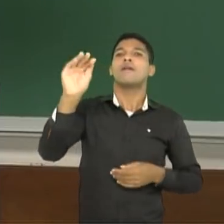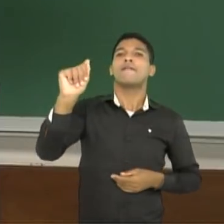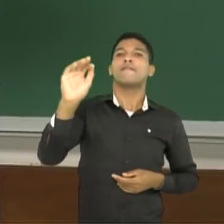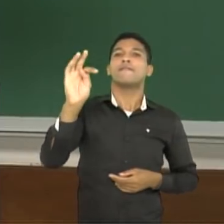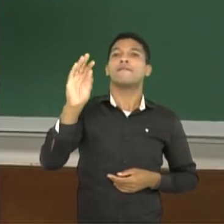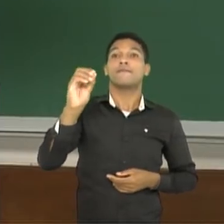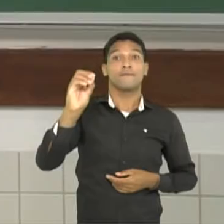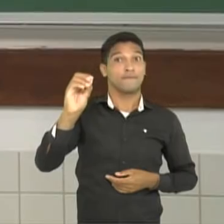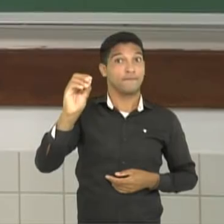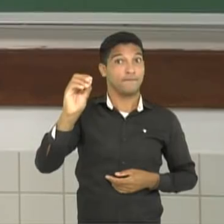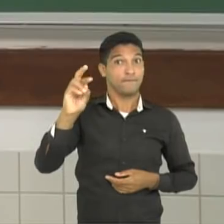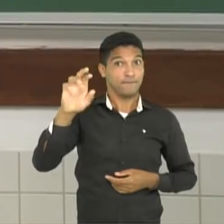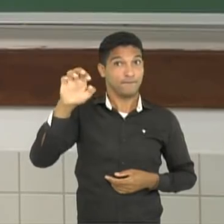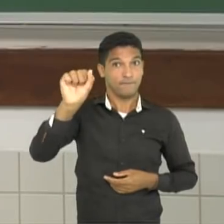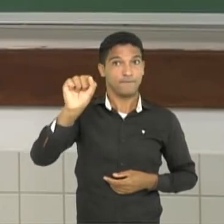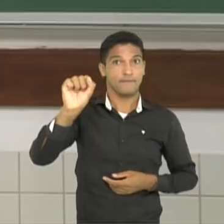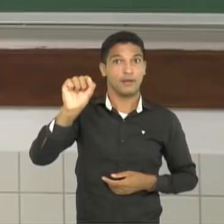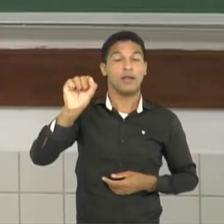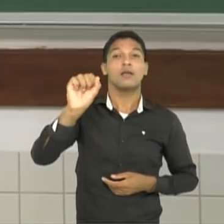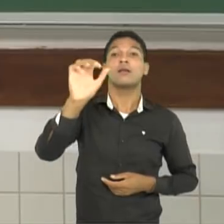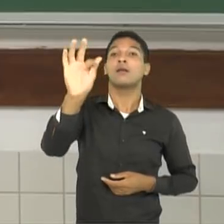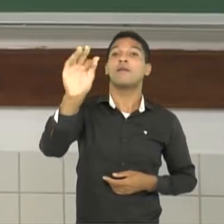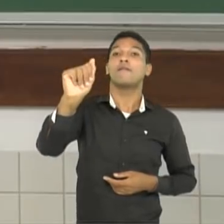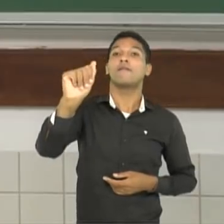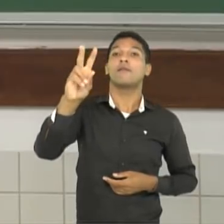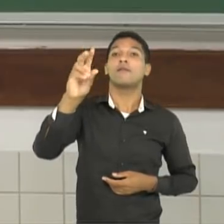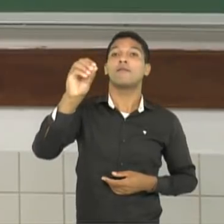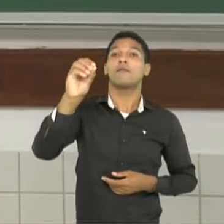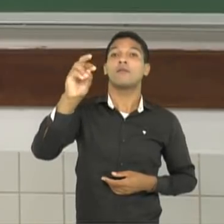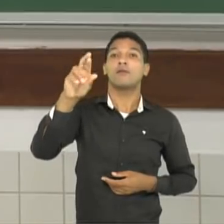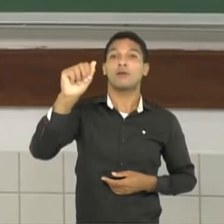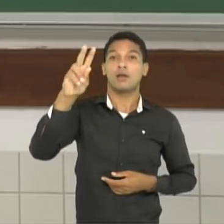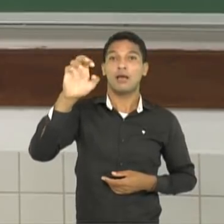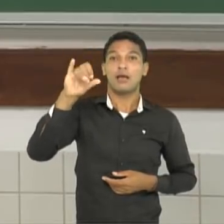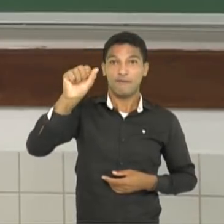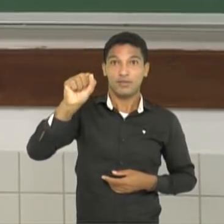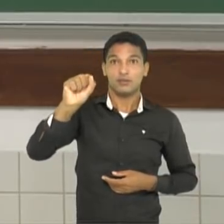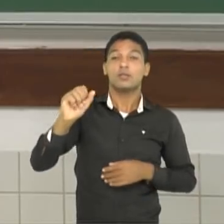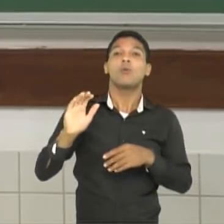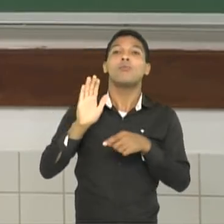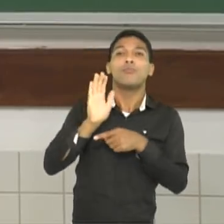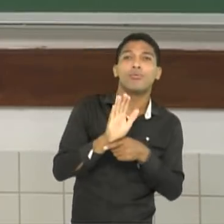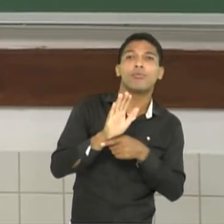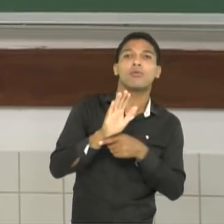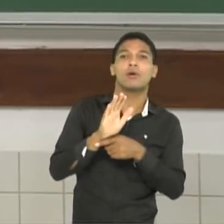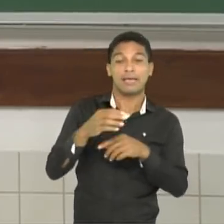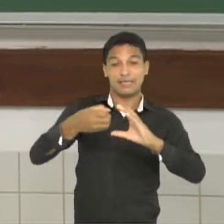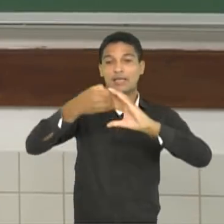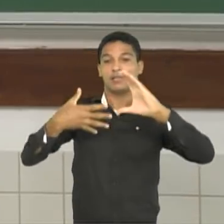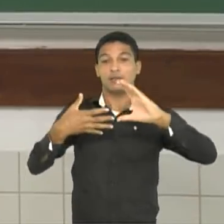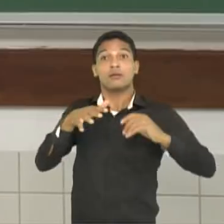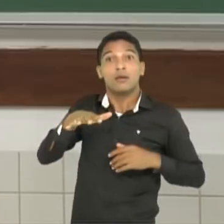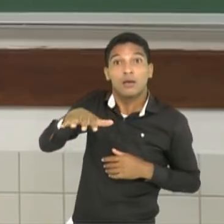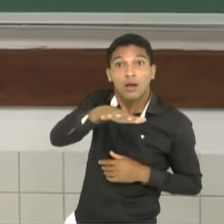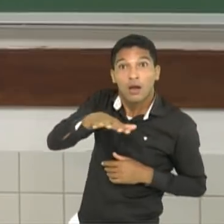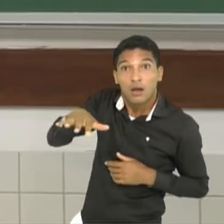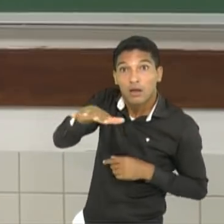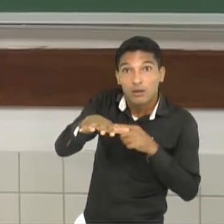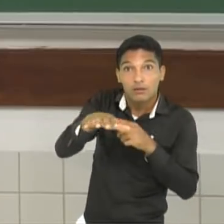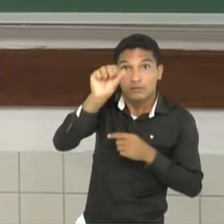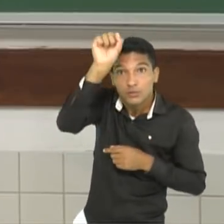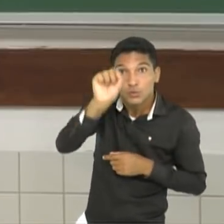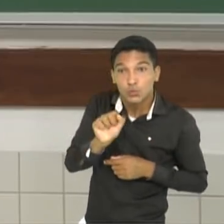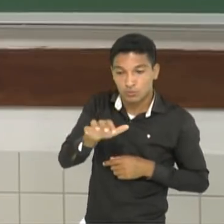Então, algumas características desta região favorecem a industrialização,